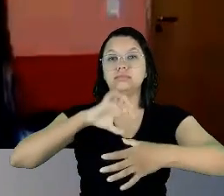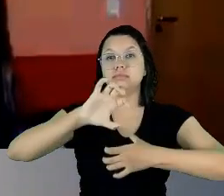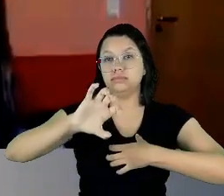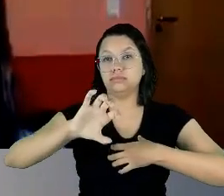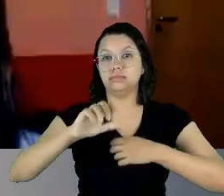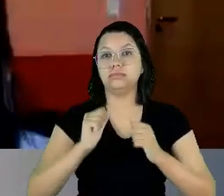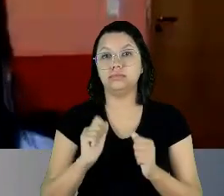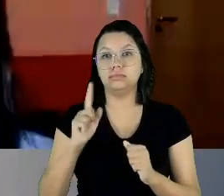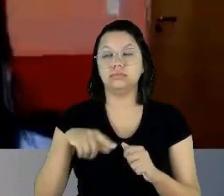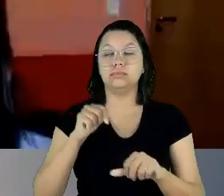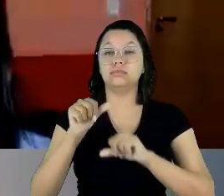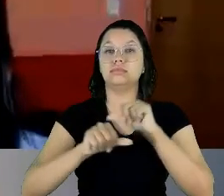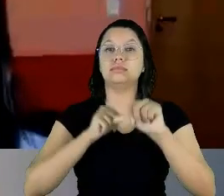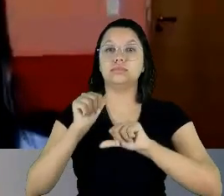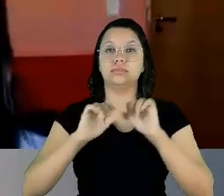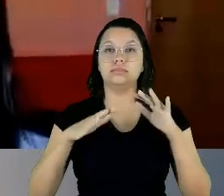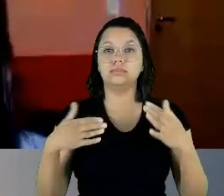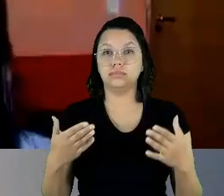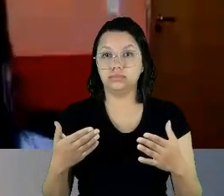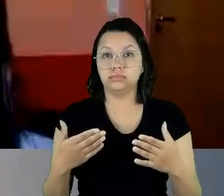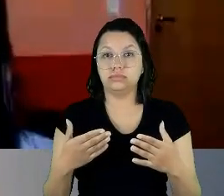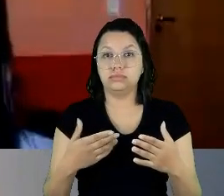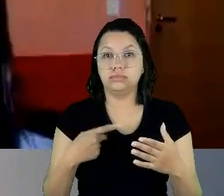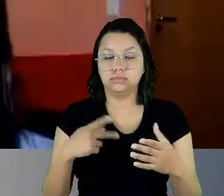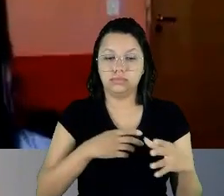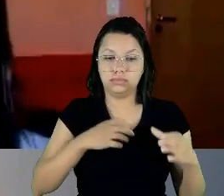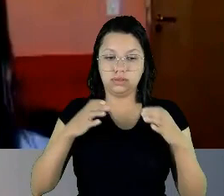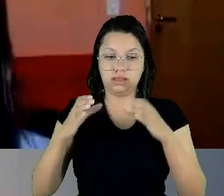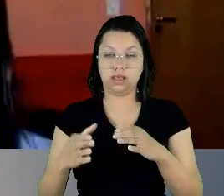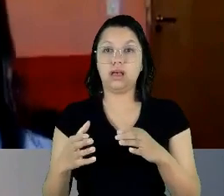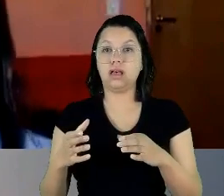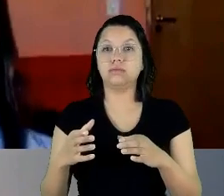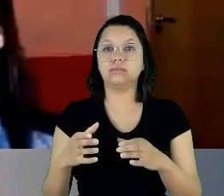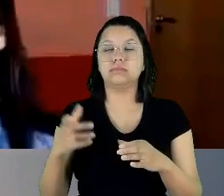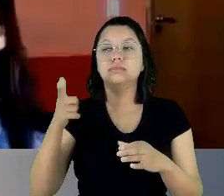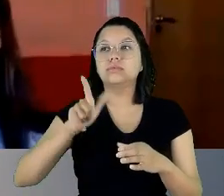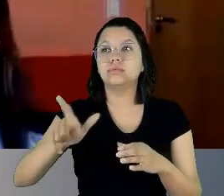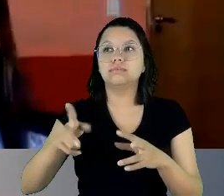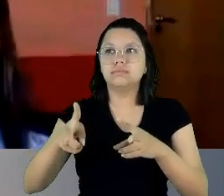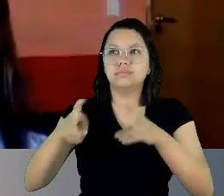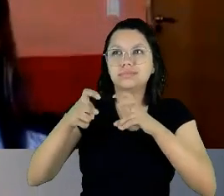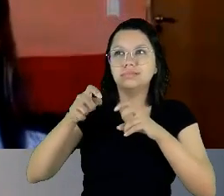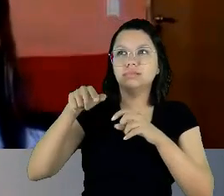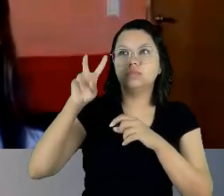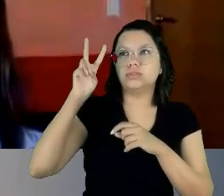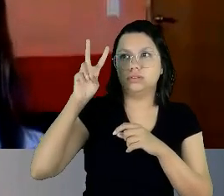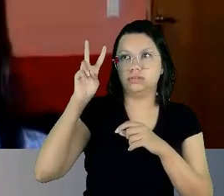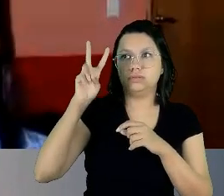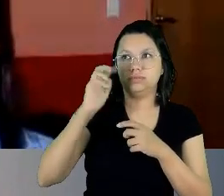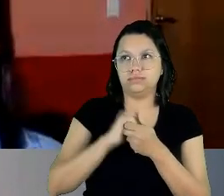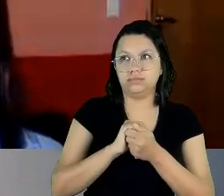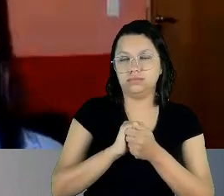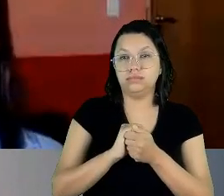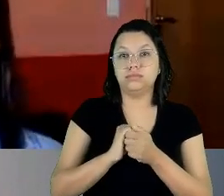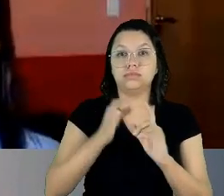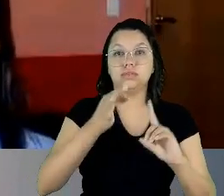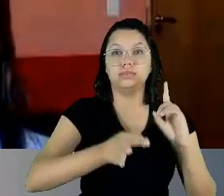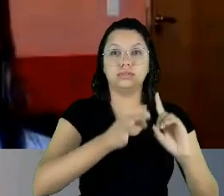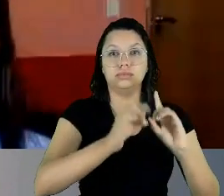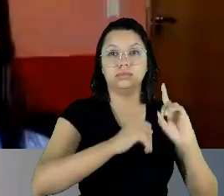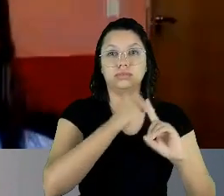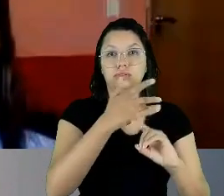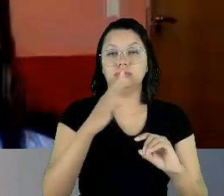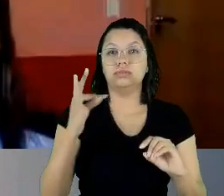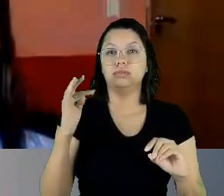essa empatia pode ser bastante transformadora quando a gente se coloca no lugar do outro, percebe aquela história, né? A desembargadora